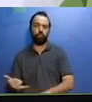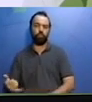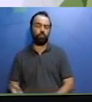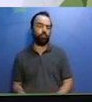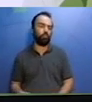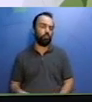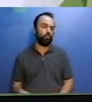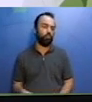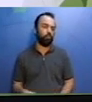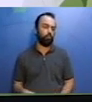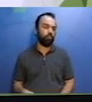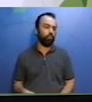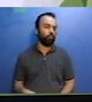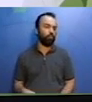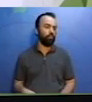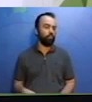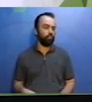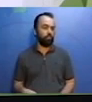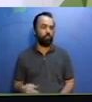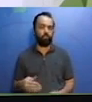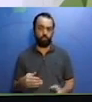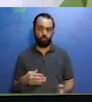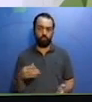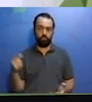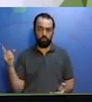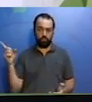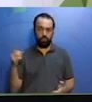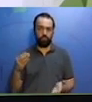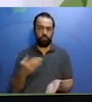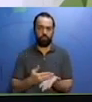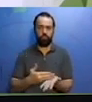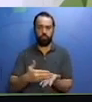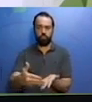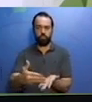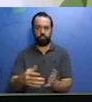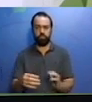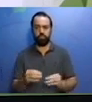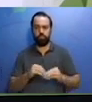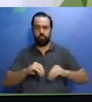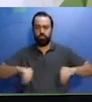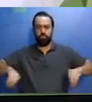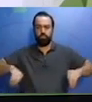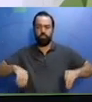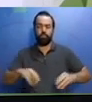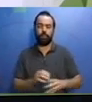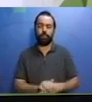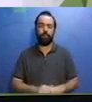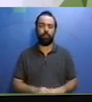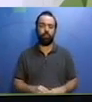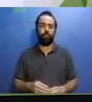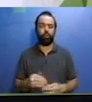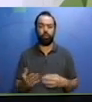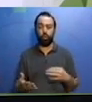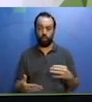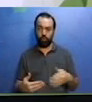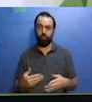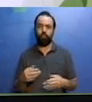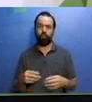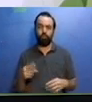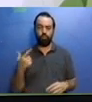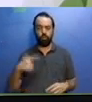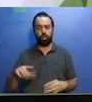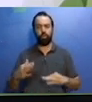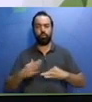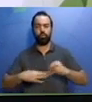de técnica é usado como início de uma separação de mistura. Então, outras técnicas devem ser usadas